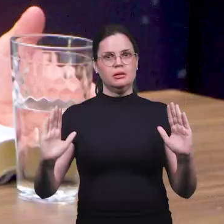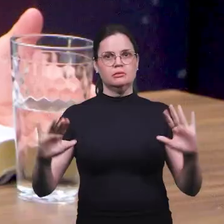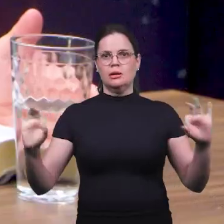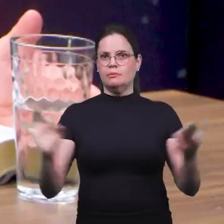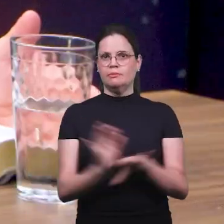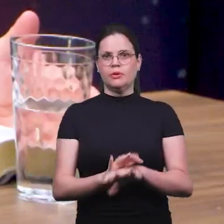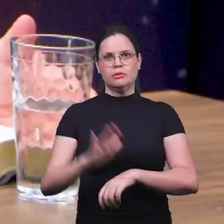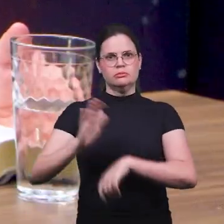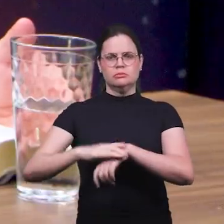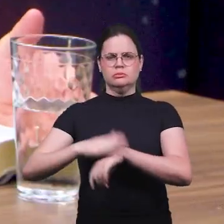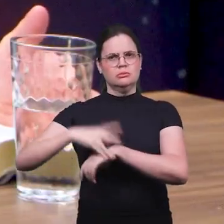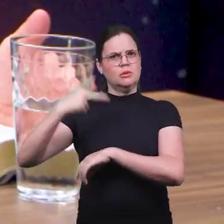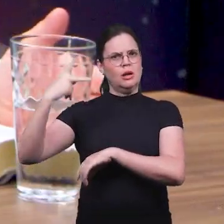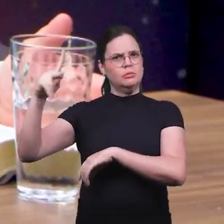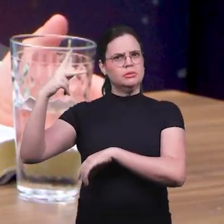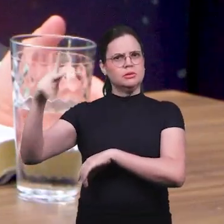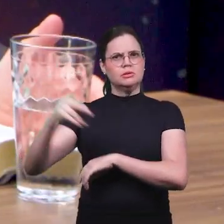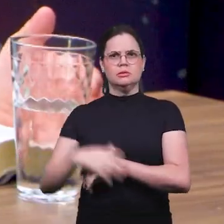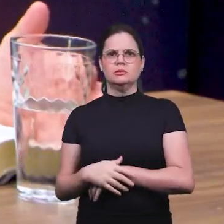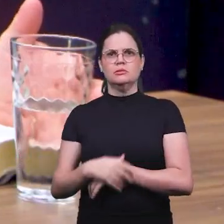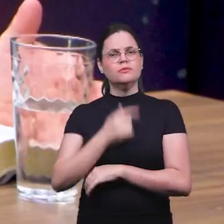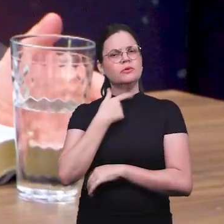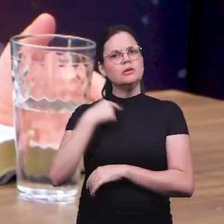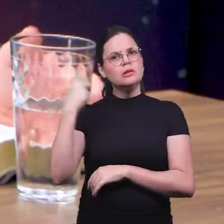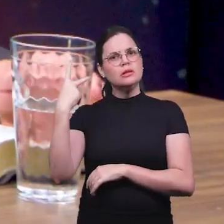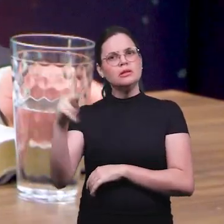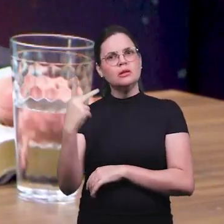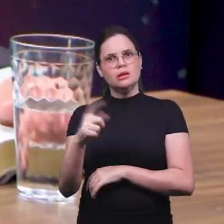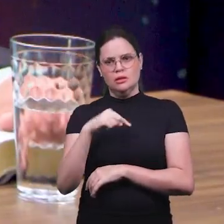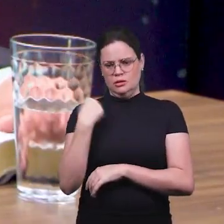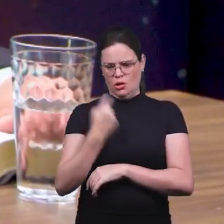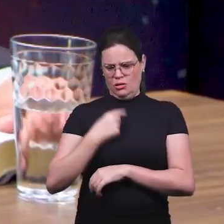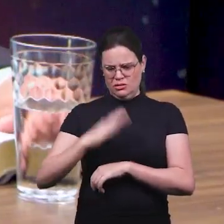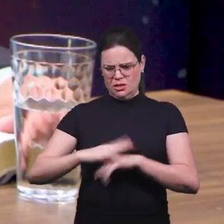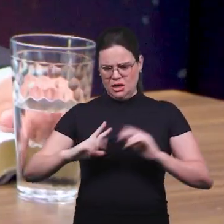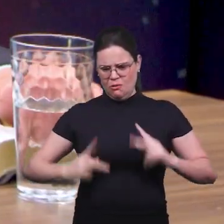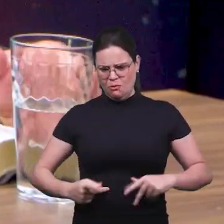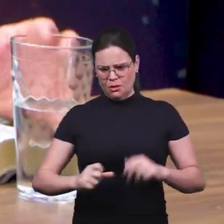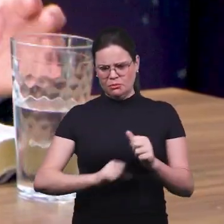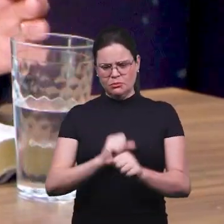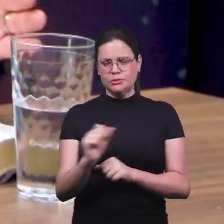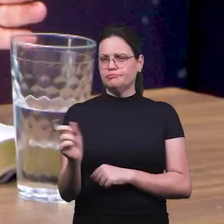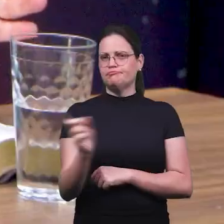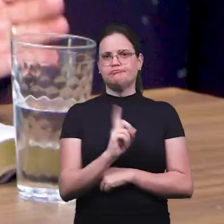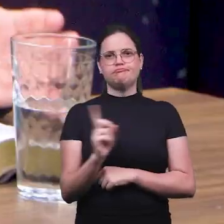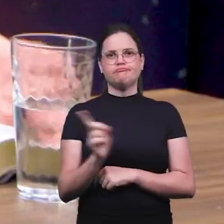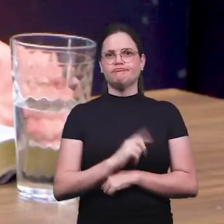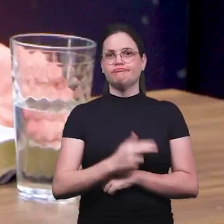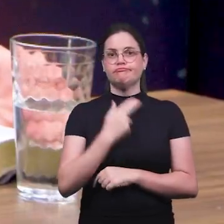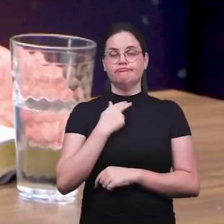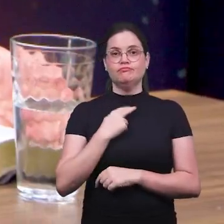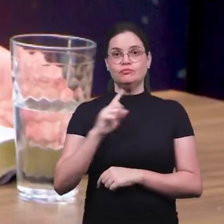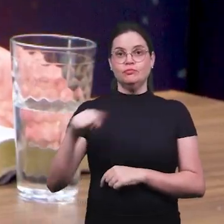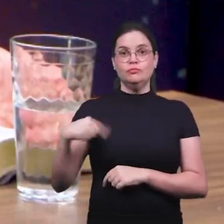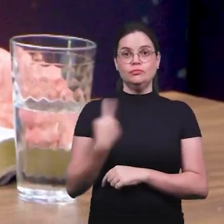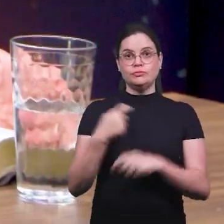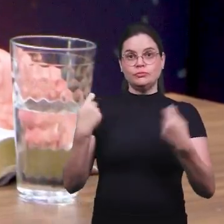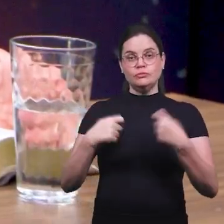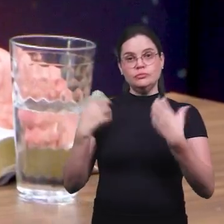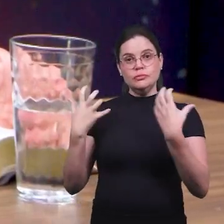determinou a sua vontade e não pode ser alterada por questões humanas. Sim. Nós temos que entrar dentro do contexto